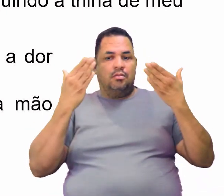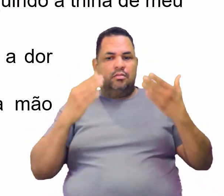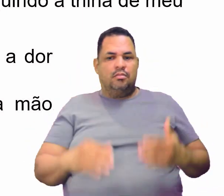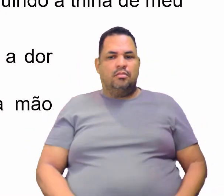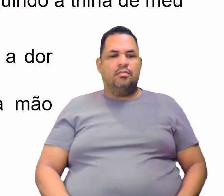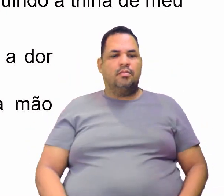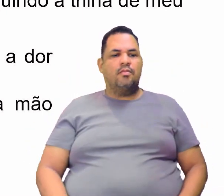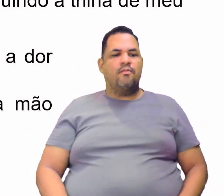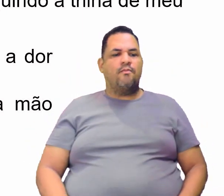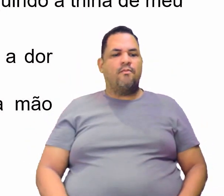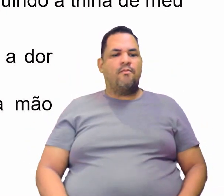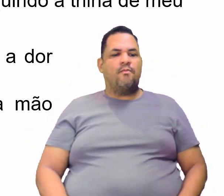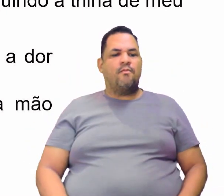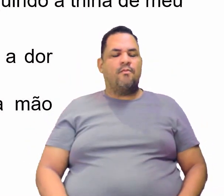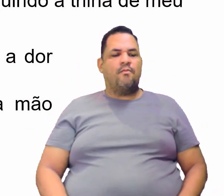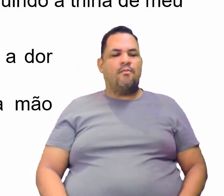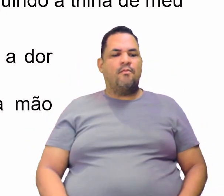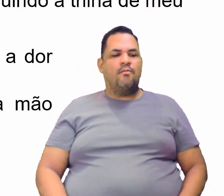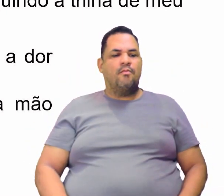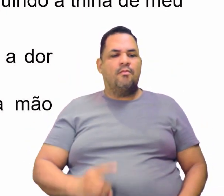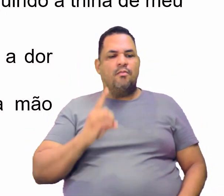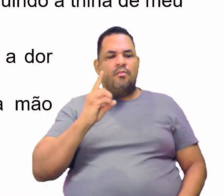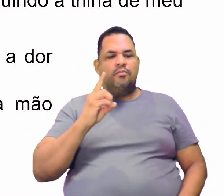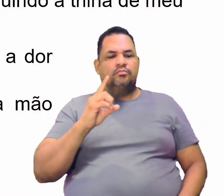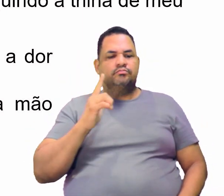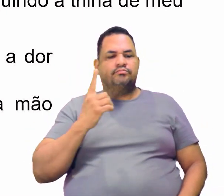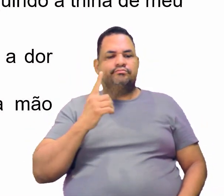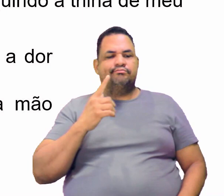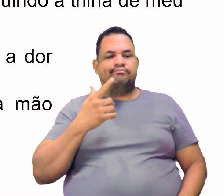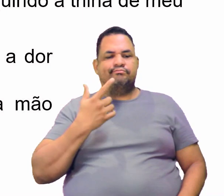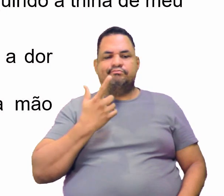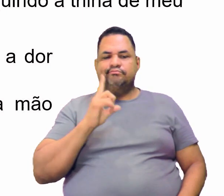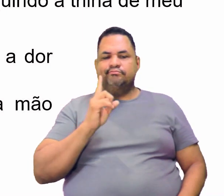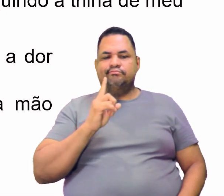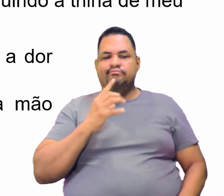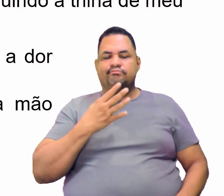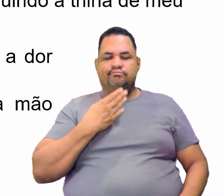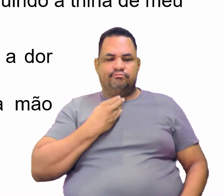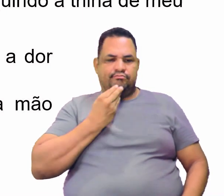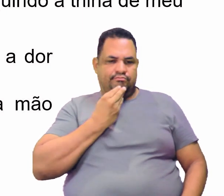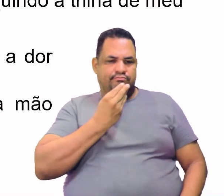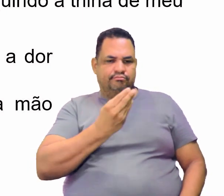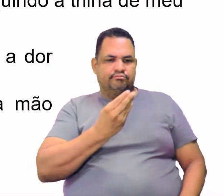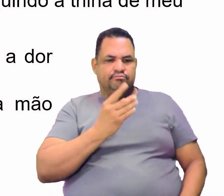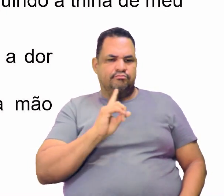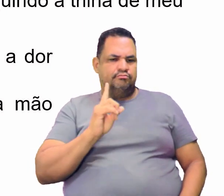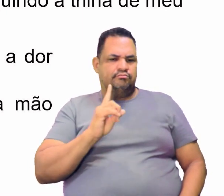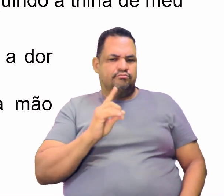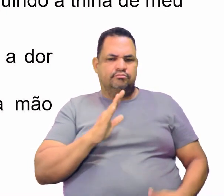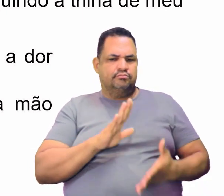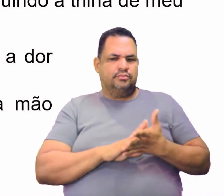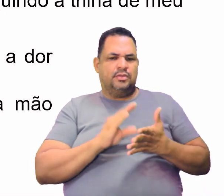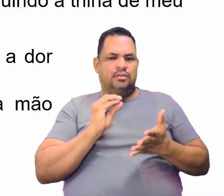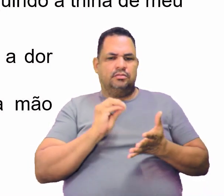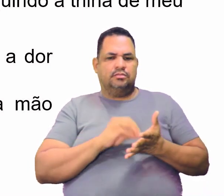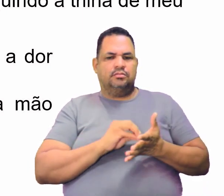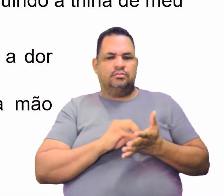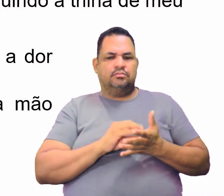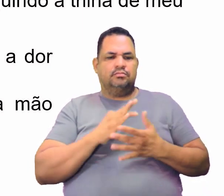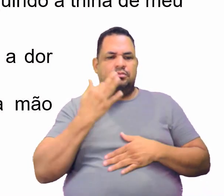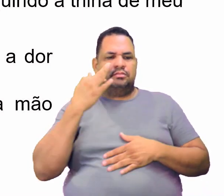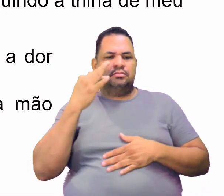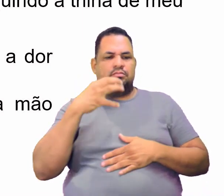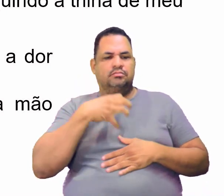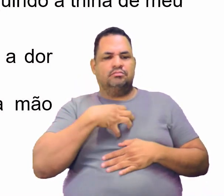próprio espanto. D. Não, eu te peço, não te ausentes, porque a dor que